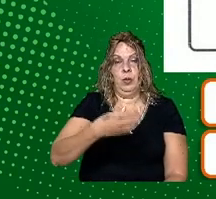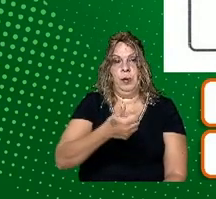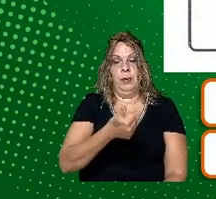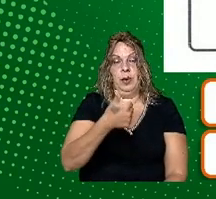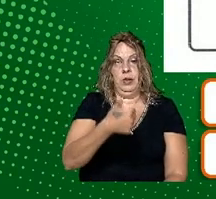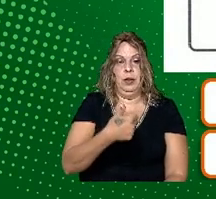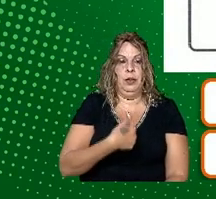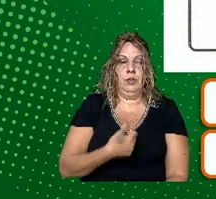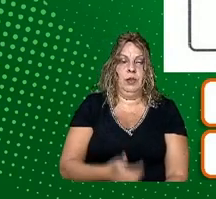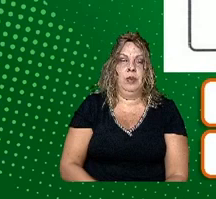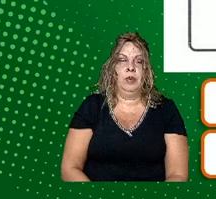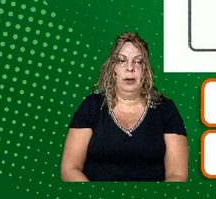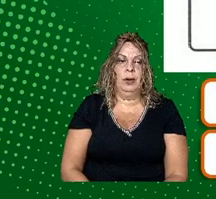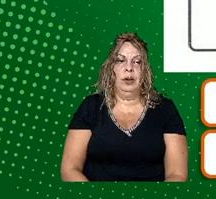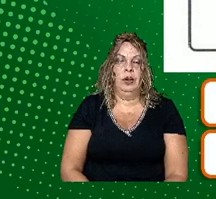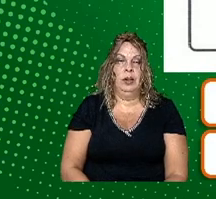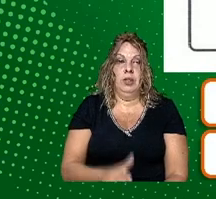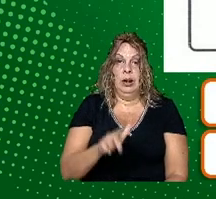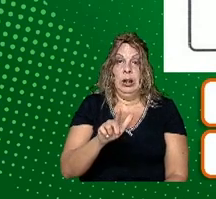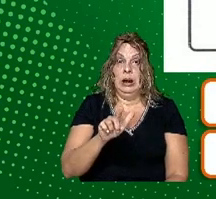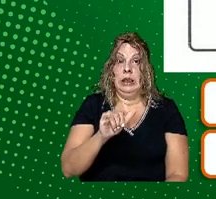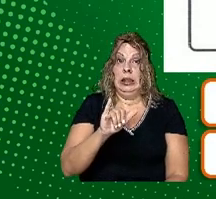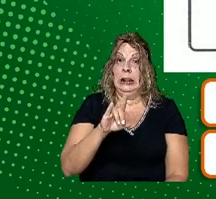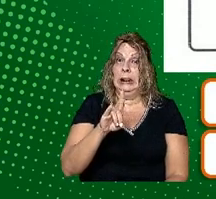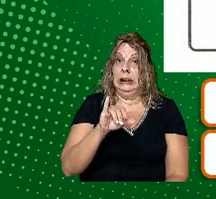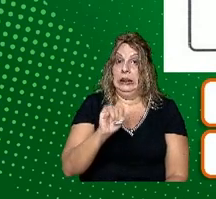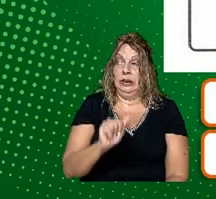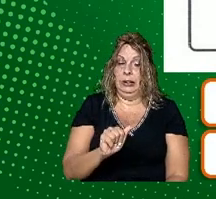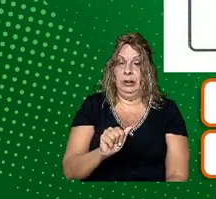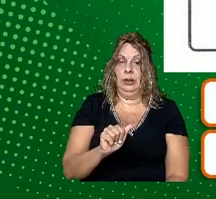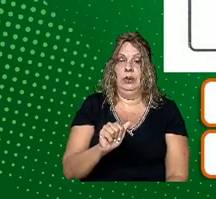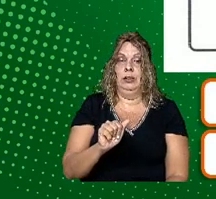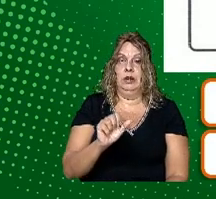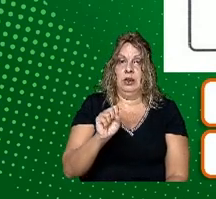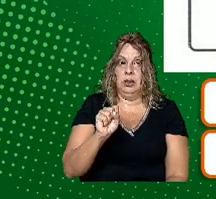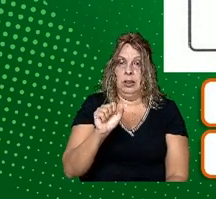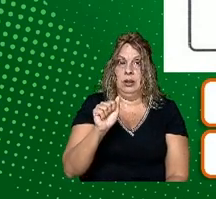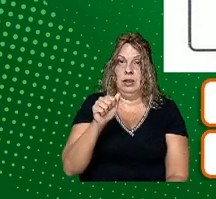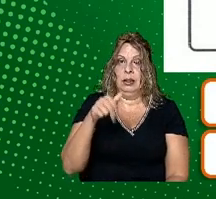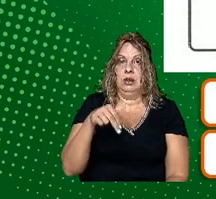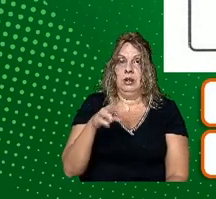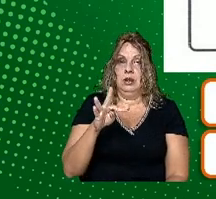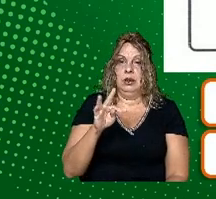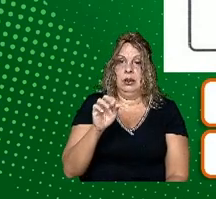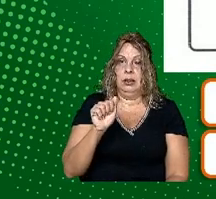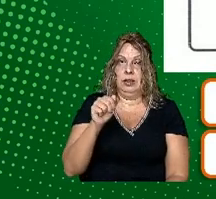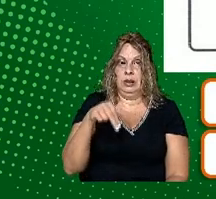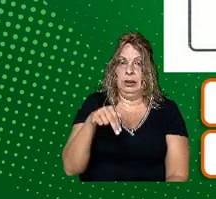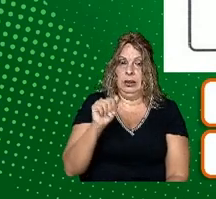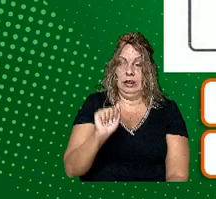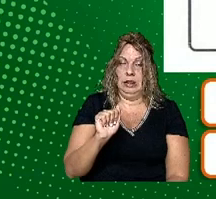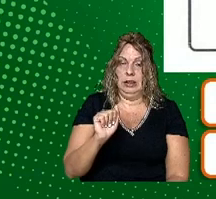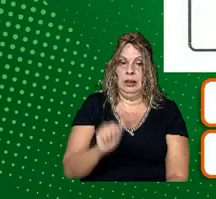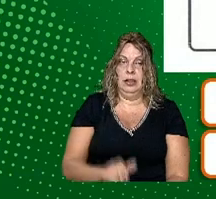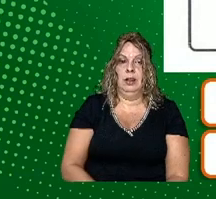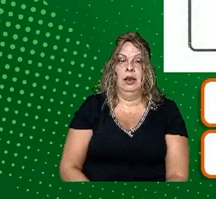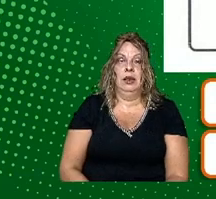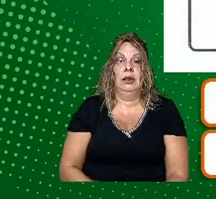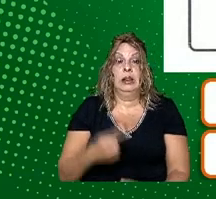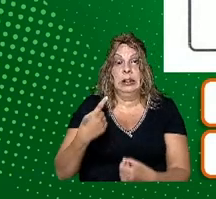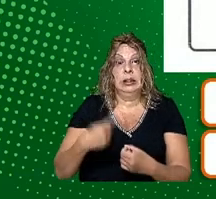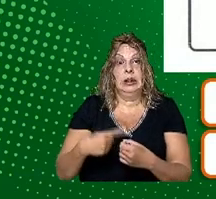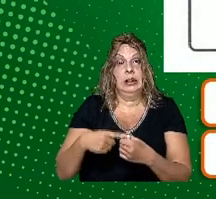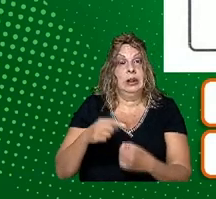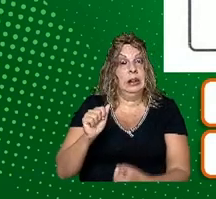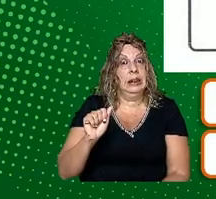114461, em ritmo de São João. Lídia Santana Melo, acho que é isso, né? Lídia Santana, de